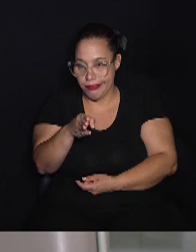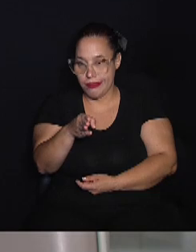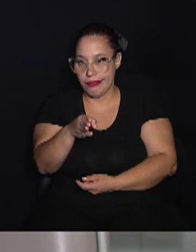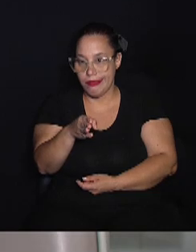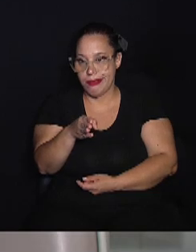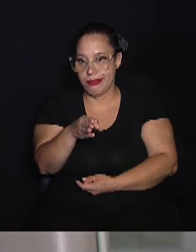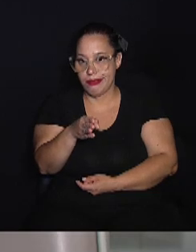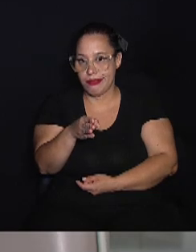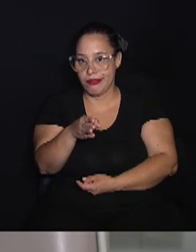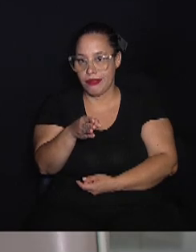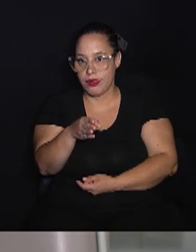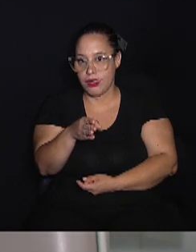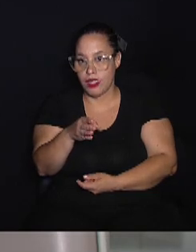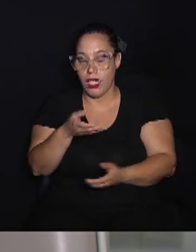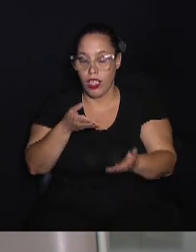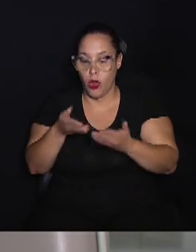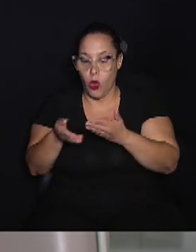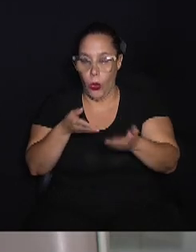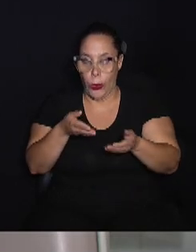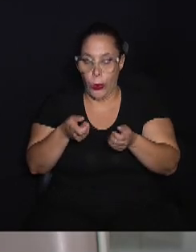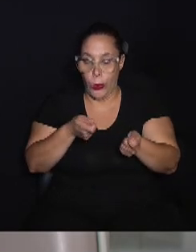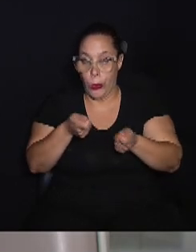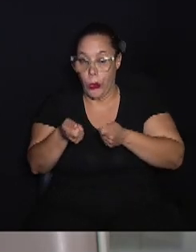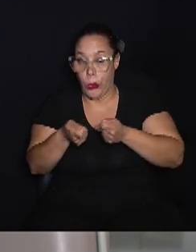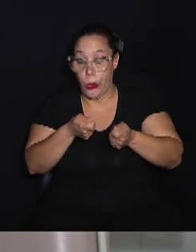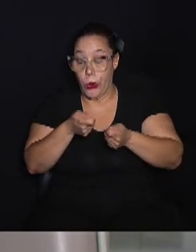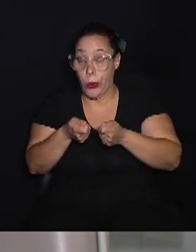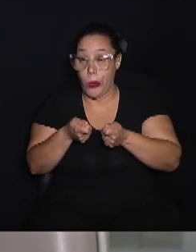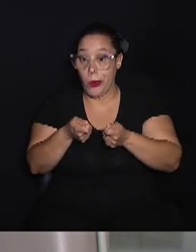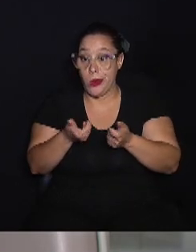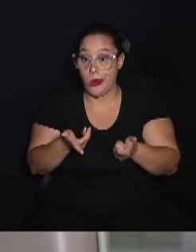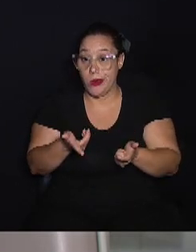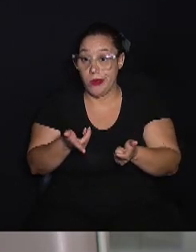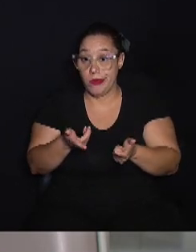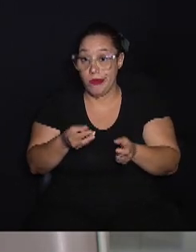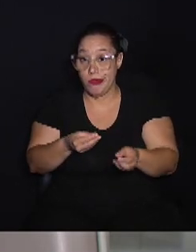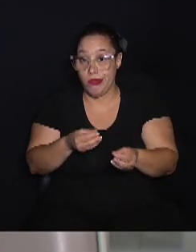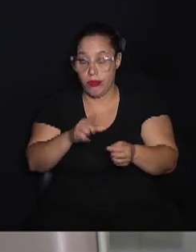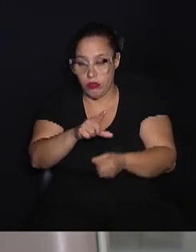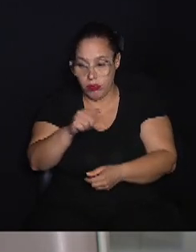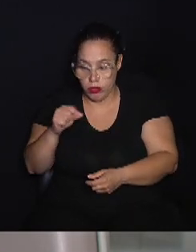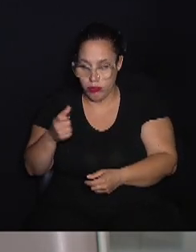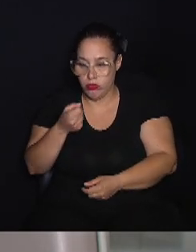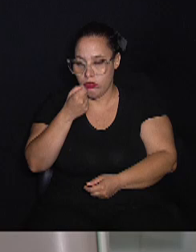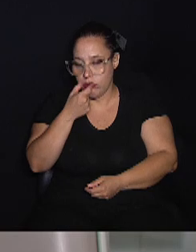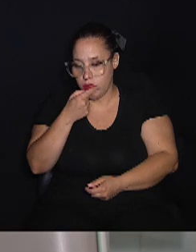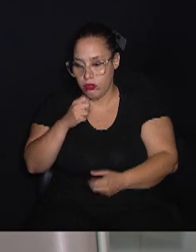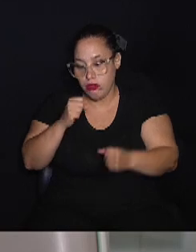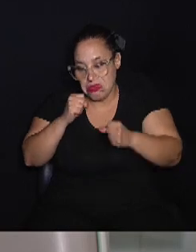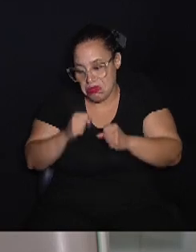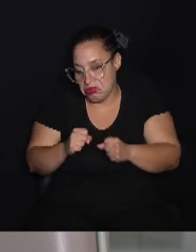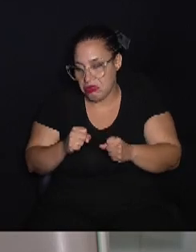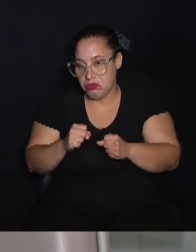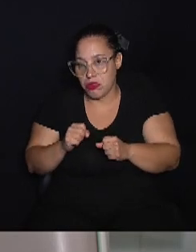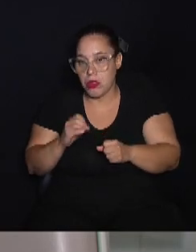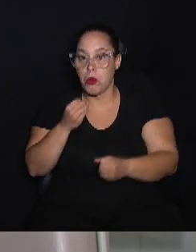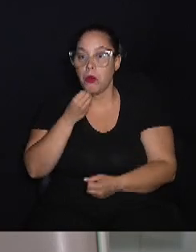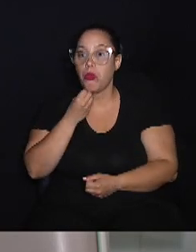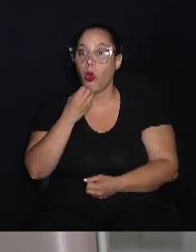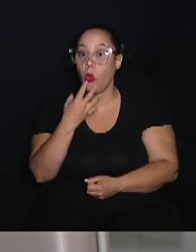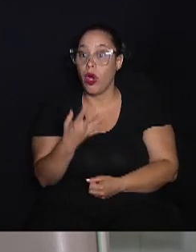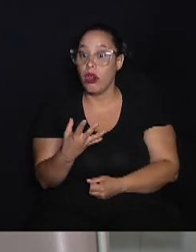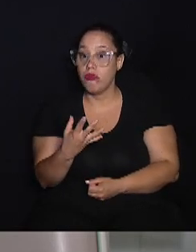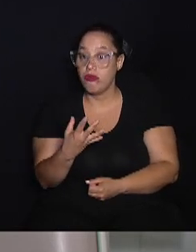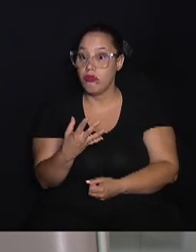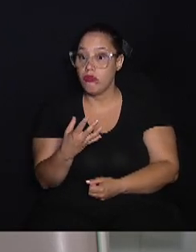ao a dose né então você sai de uma medicação que ela pode ser benéfica